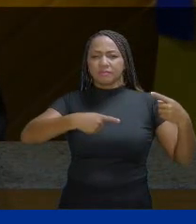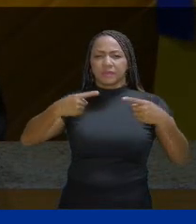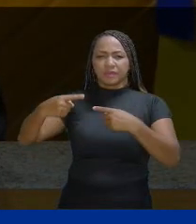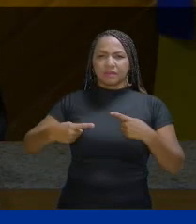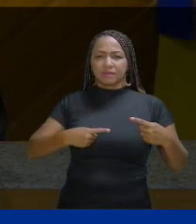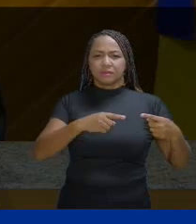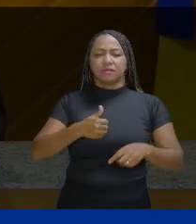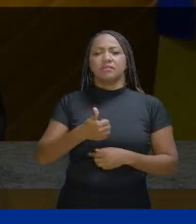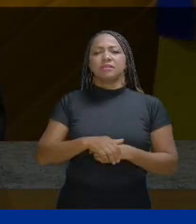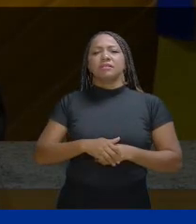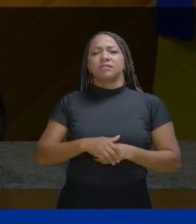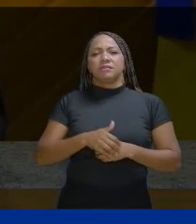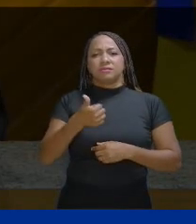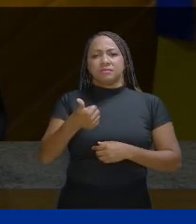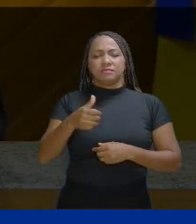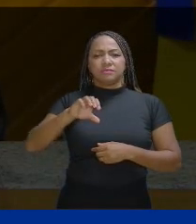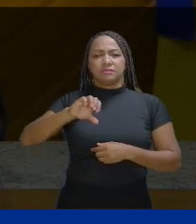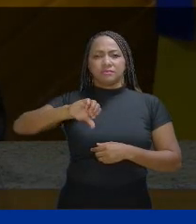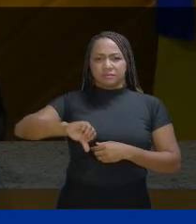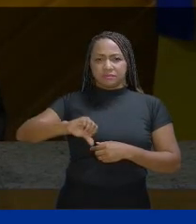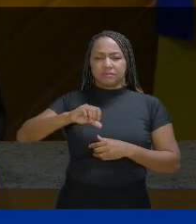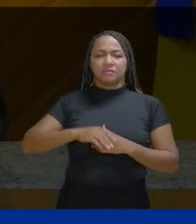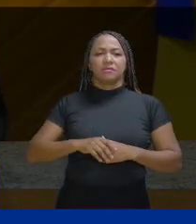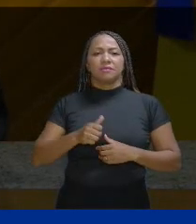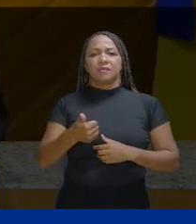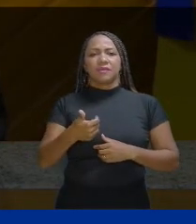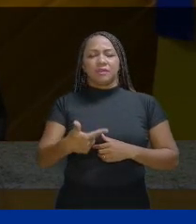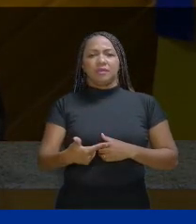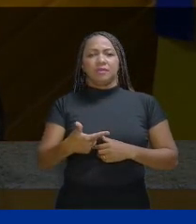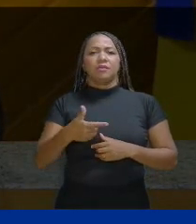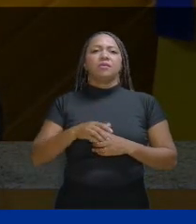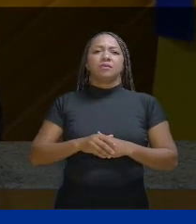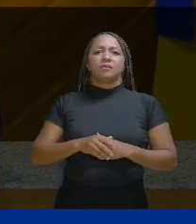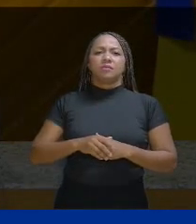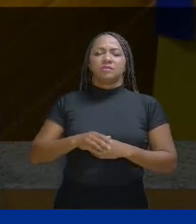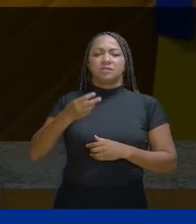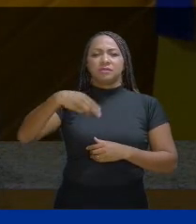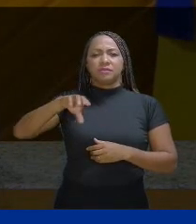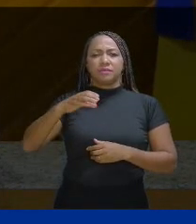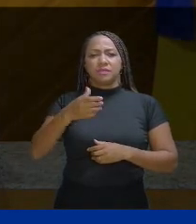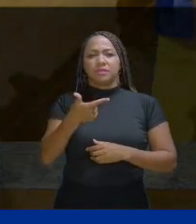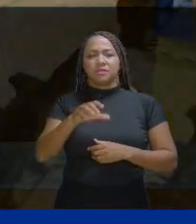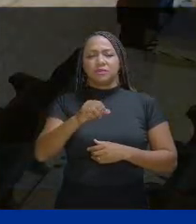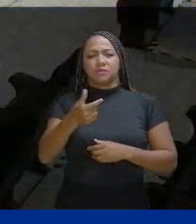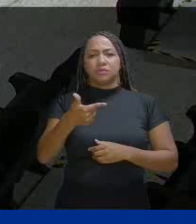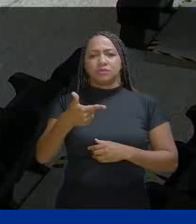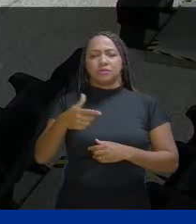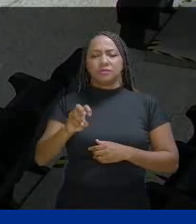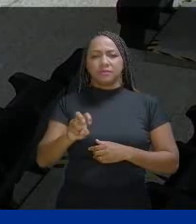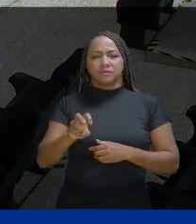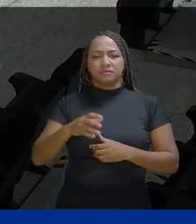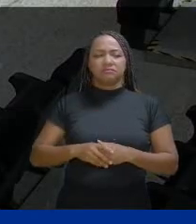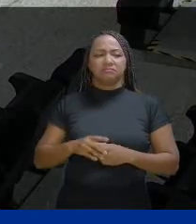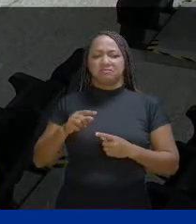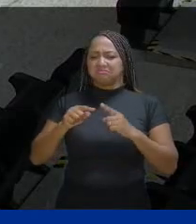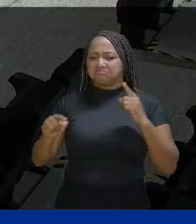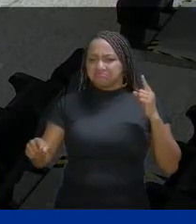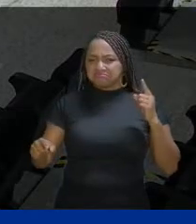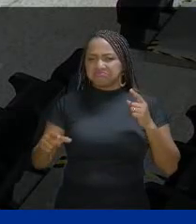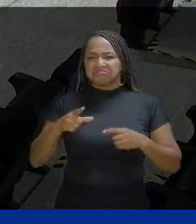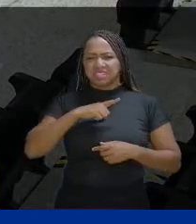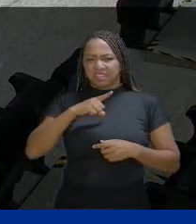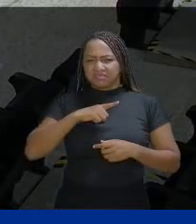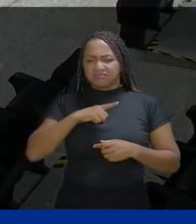sessão judiciária Foco ordinária no de 12 de desembargador 3 de 2025. Carmo Antônio. Pergunto Ele é se negro há de pele alguma clara, tem objeção cabelos quanto à parcialmente grisalhos, aprovação? curtos,